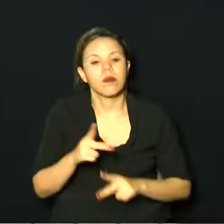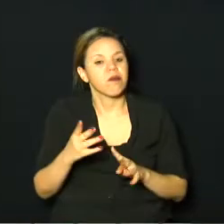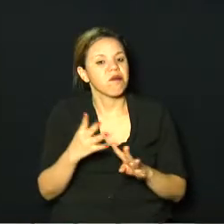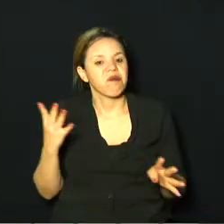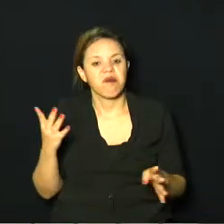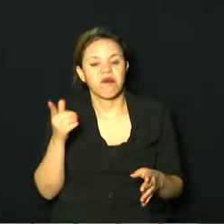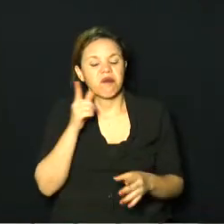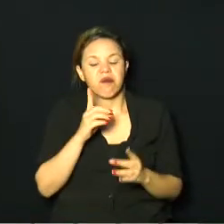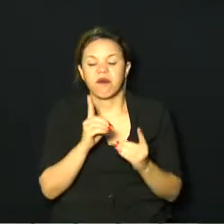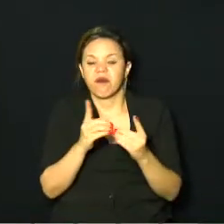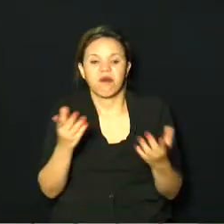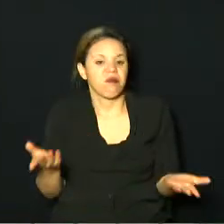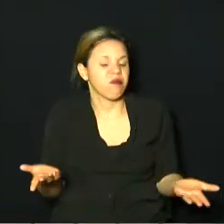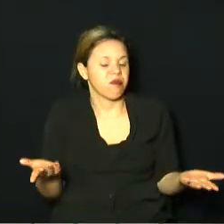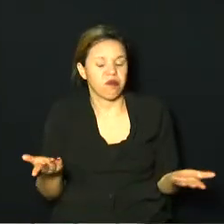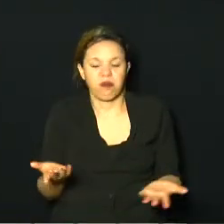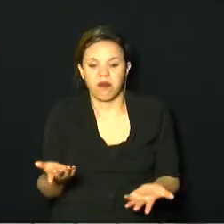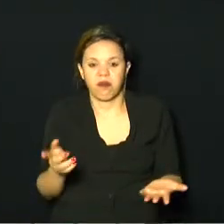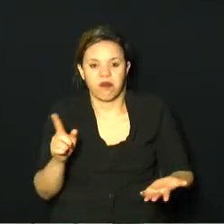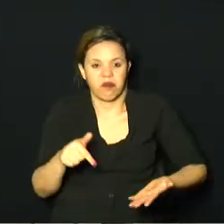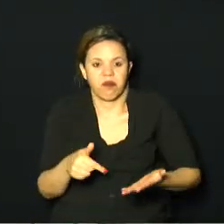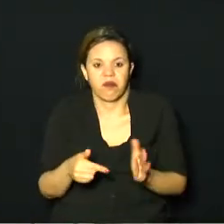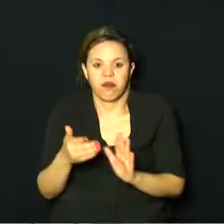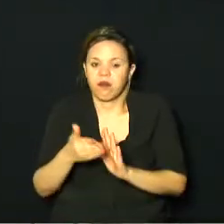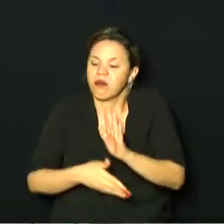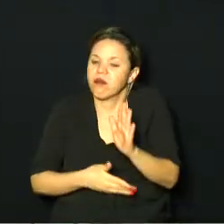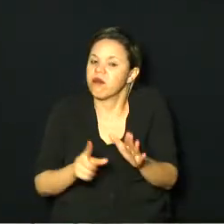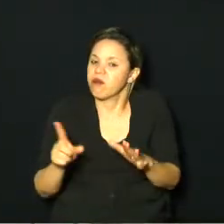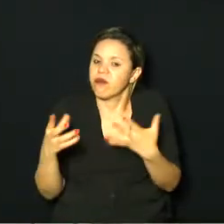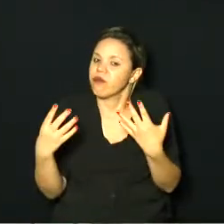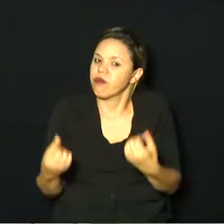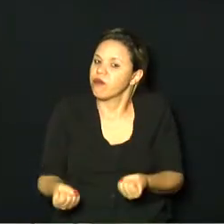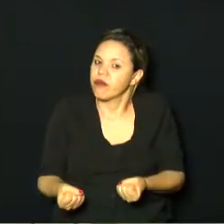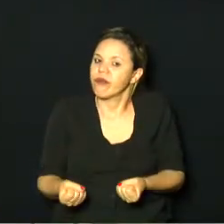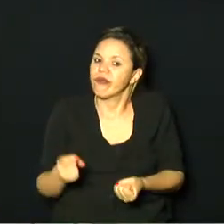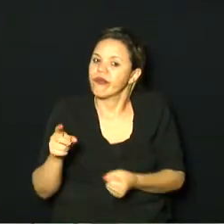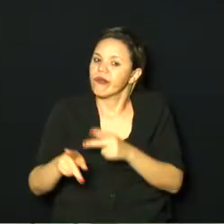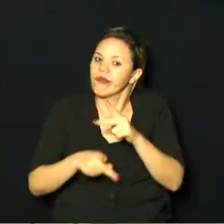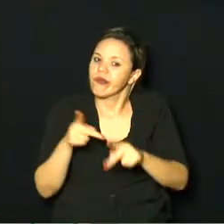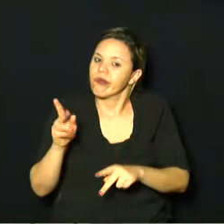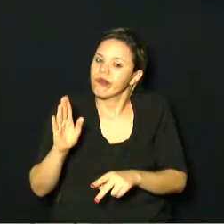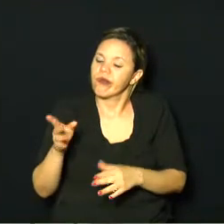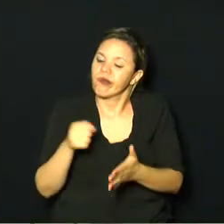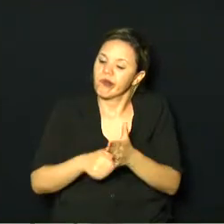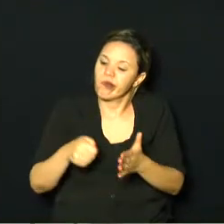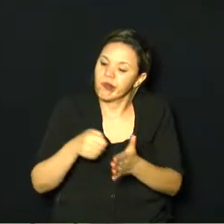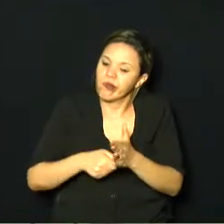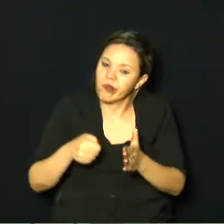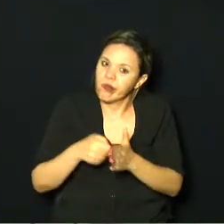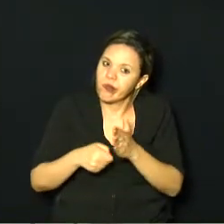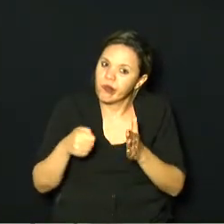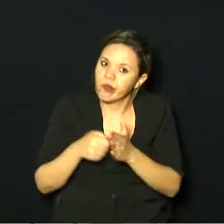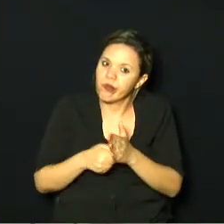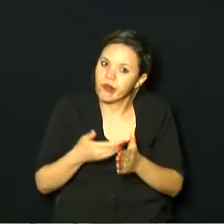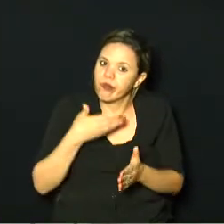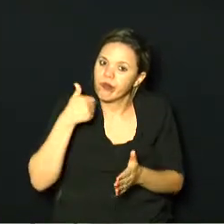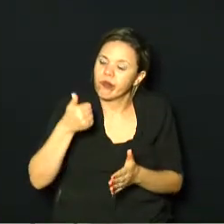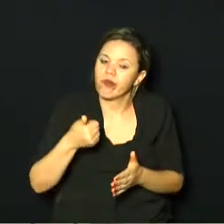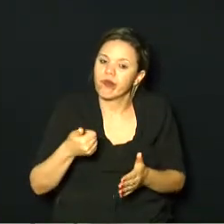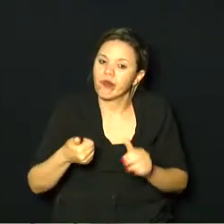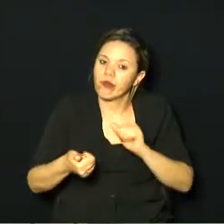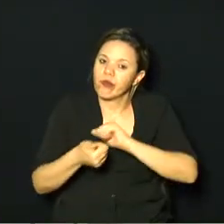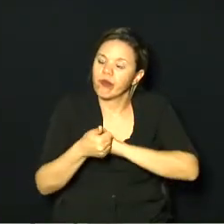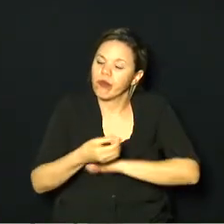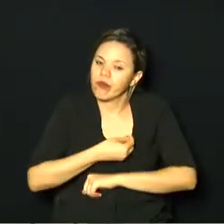sendo atendidas. Então, isso é uma forma de não reconhecer as pessoas que lutam por melhor qualidade de